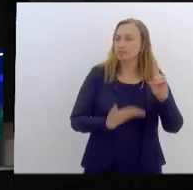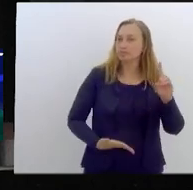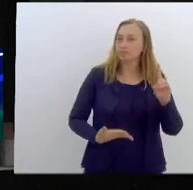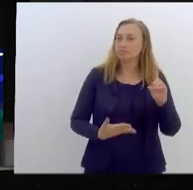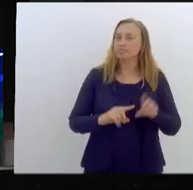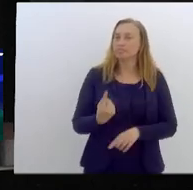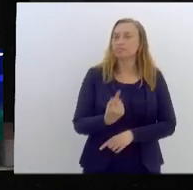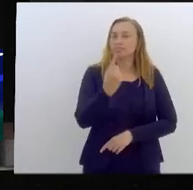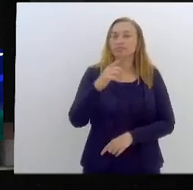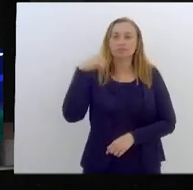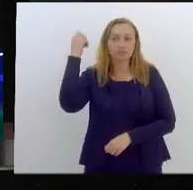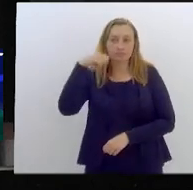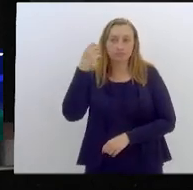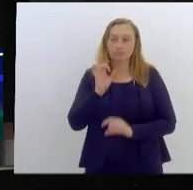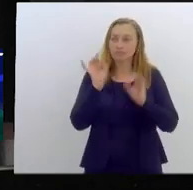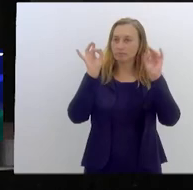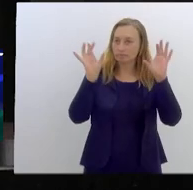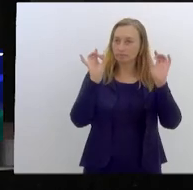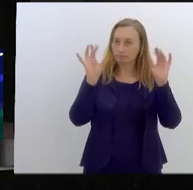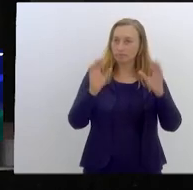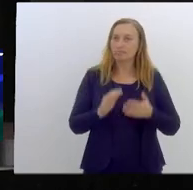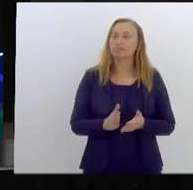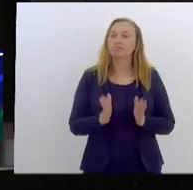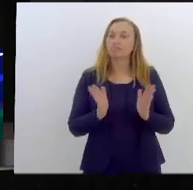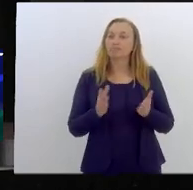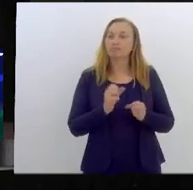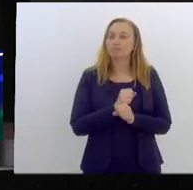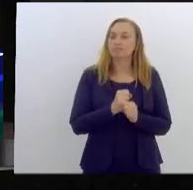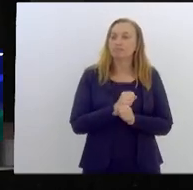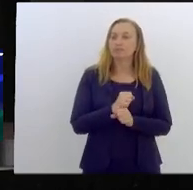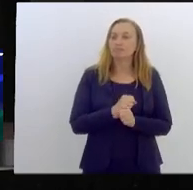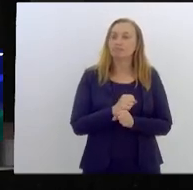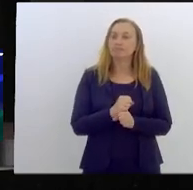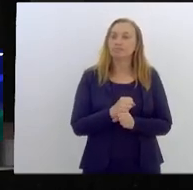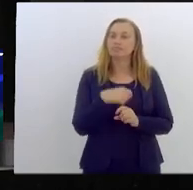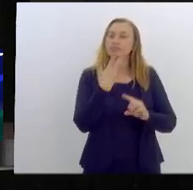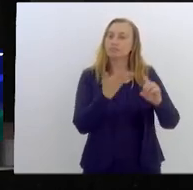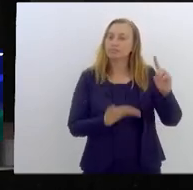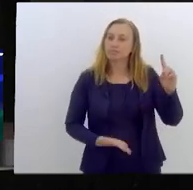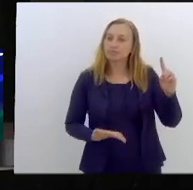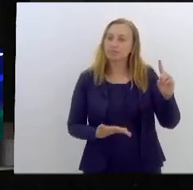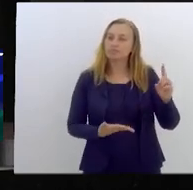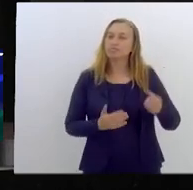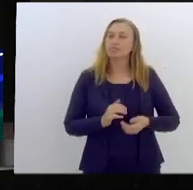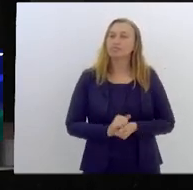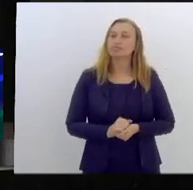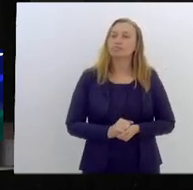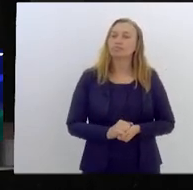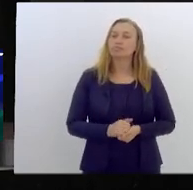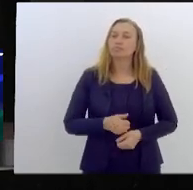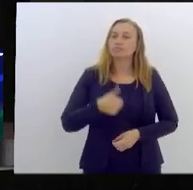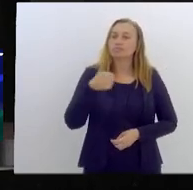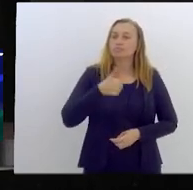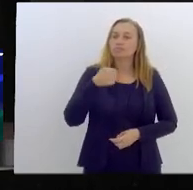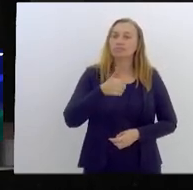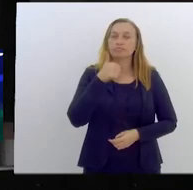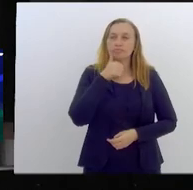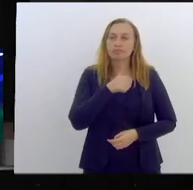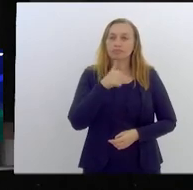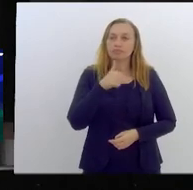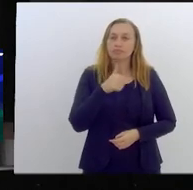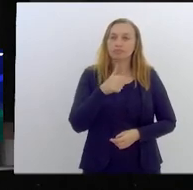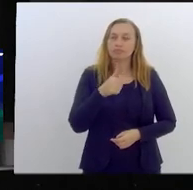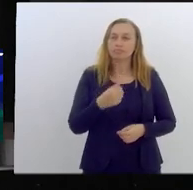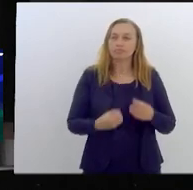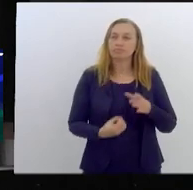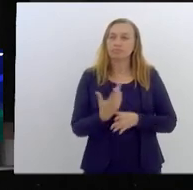um artista em especial. E esse ano será homenageada a primeira mulher a publicar